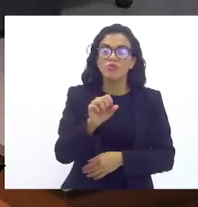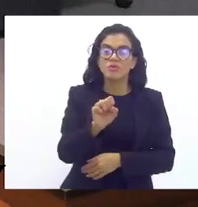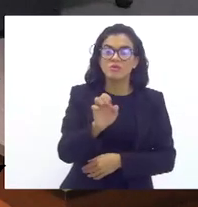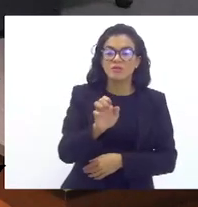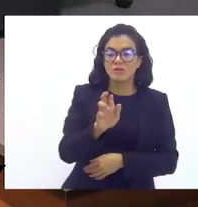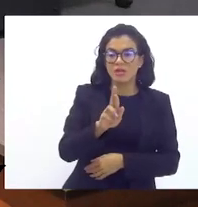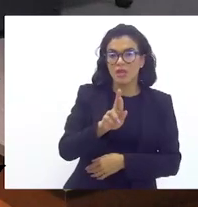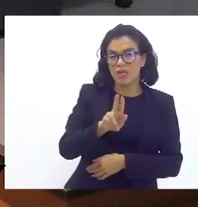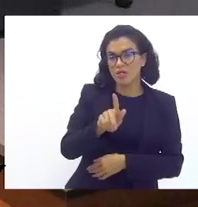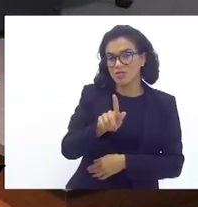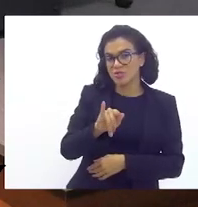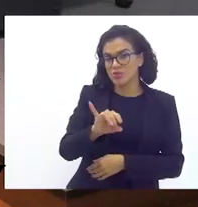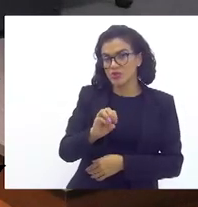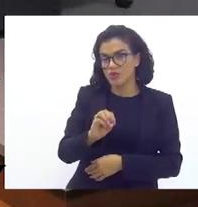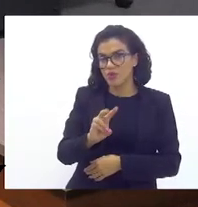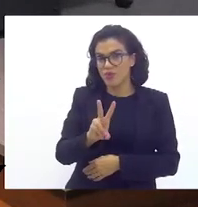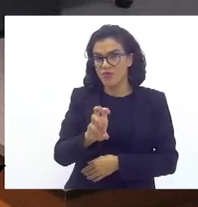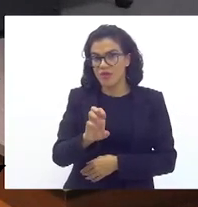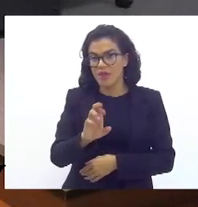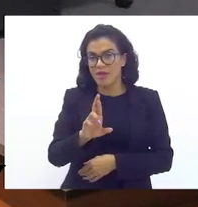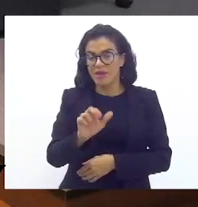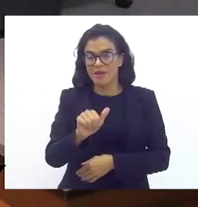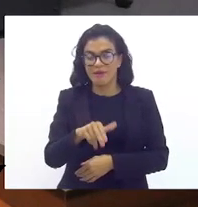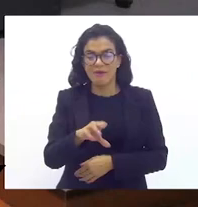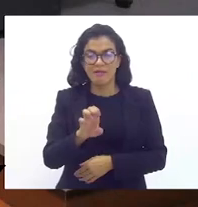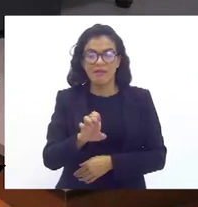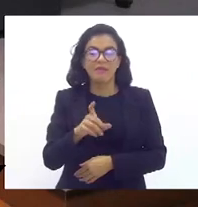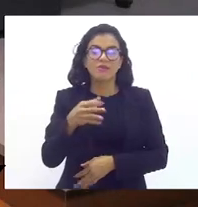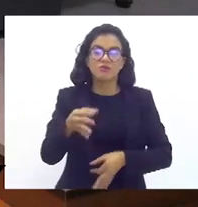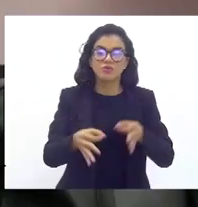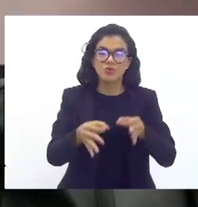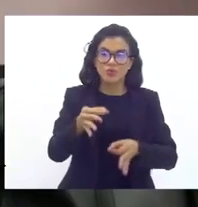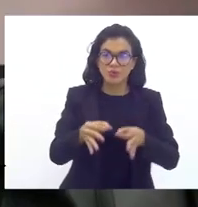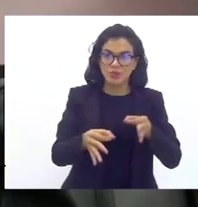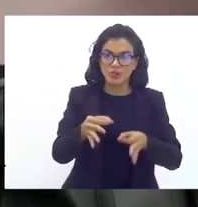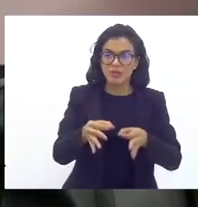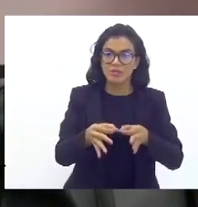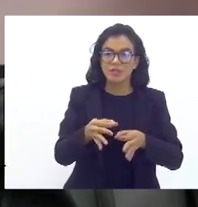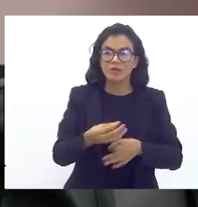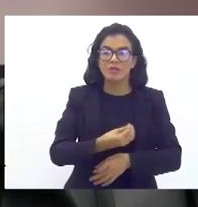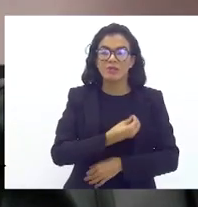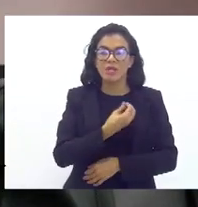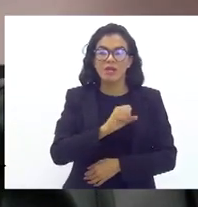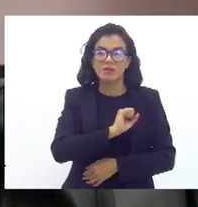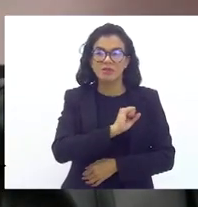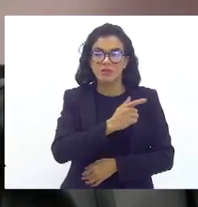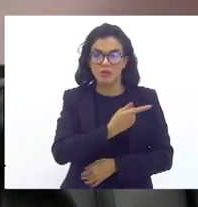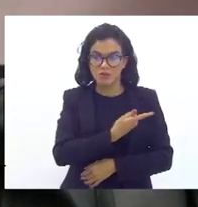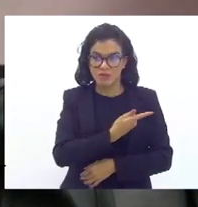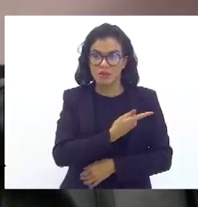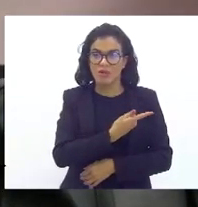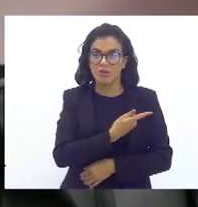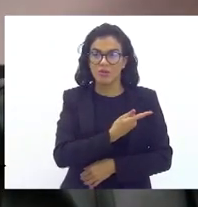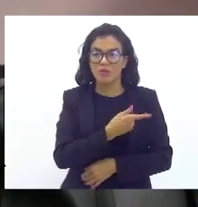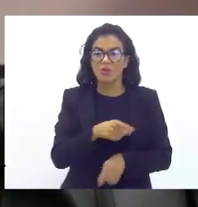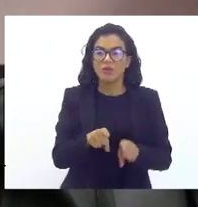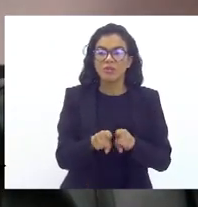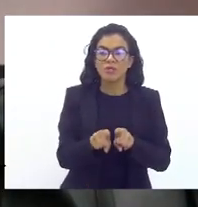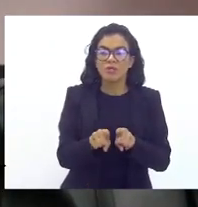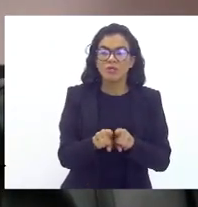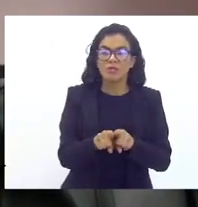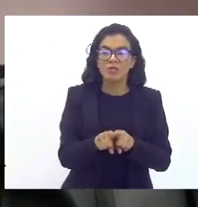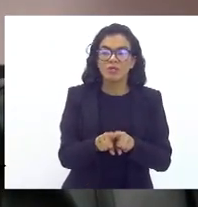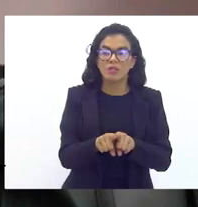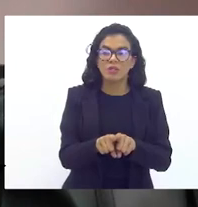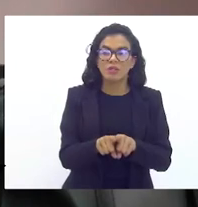e o juiz nicolite que tá lotado no no judiciário de São Gonçalo e o